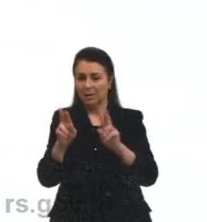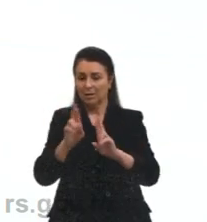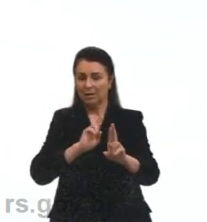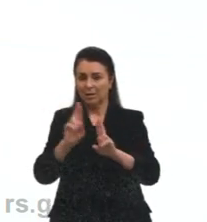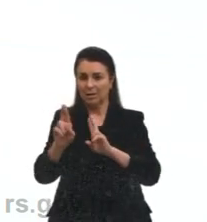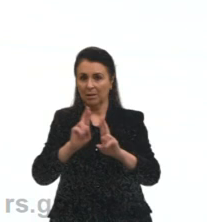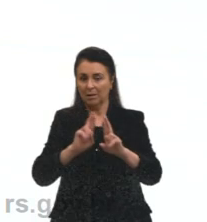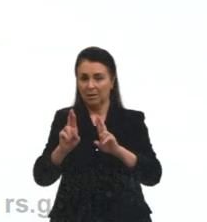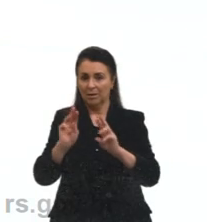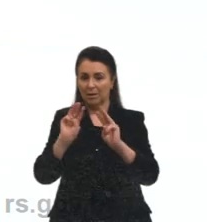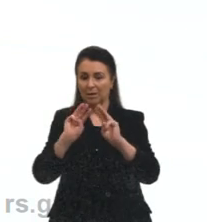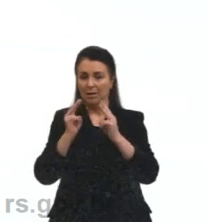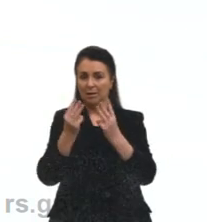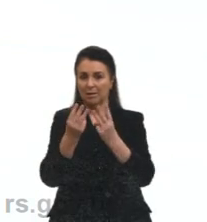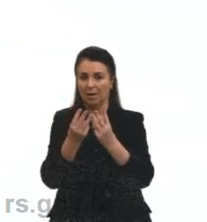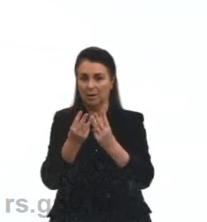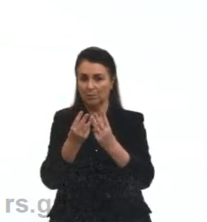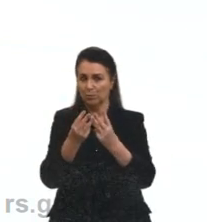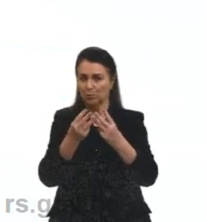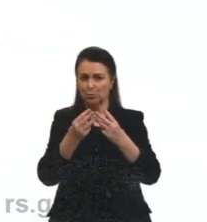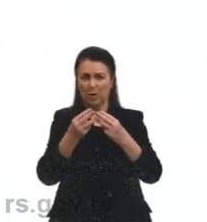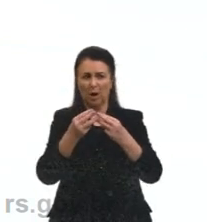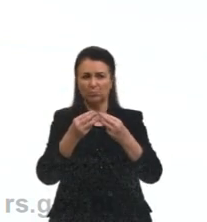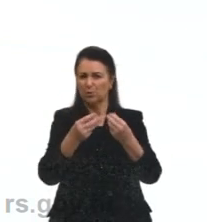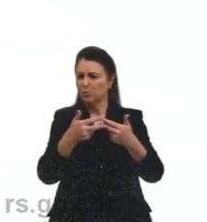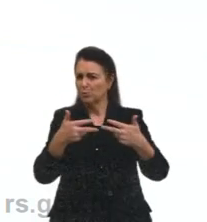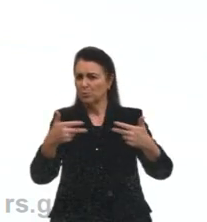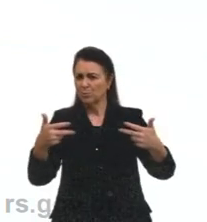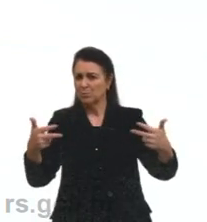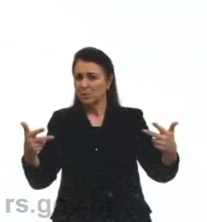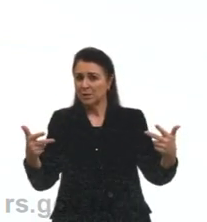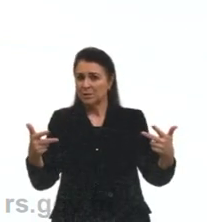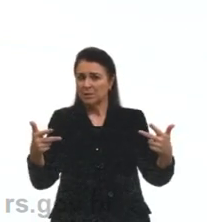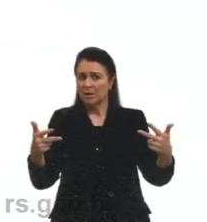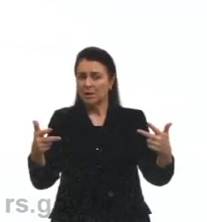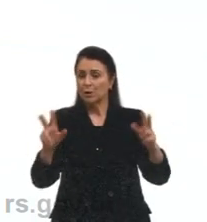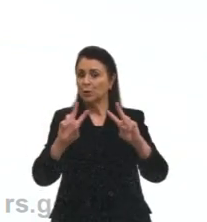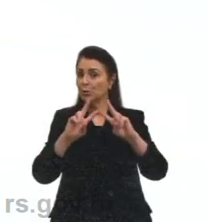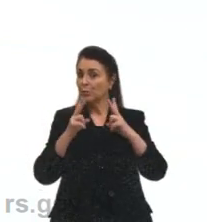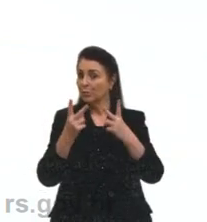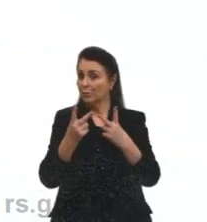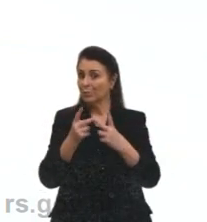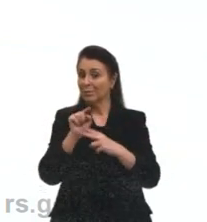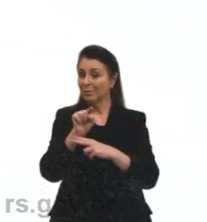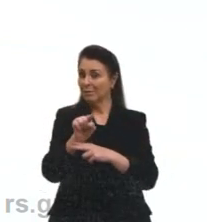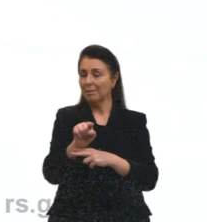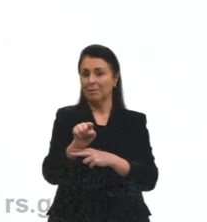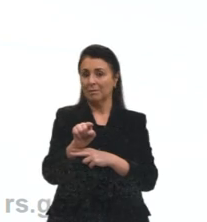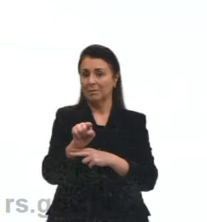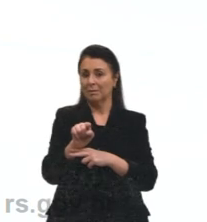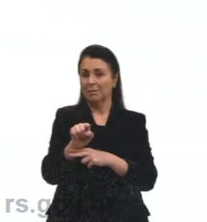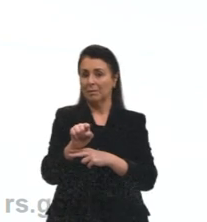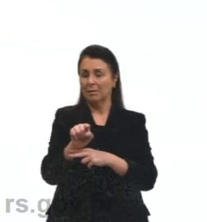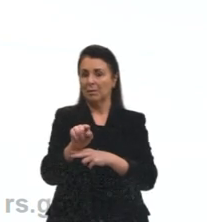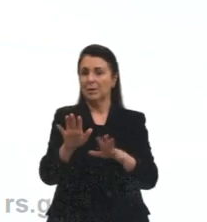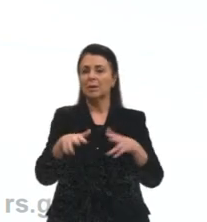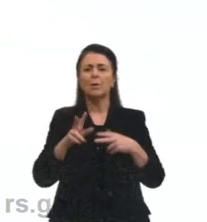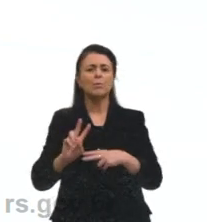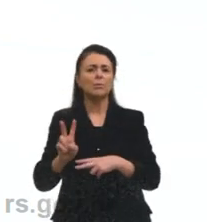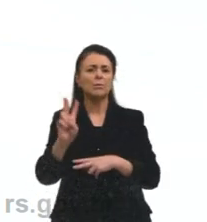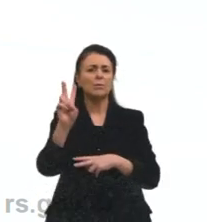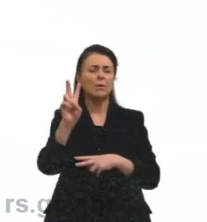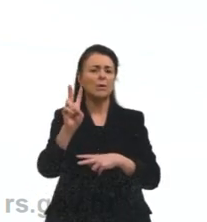entre a massa de uma substância tá e o volume ocupado por essa massa Ok então os